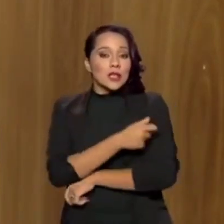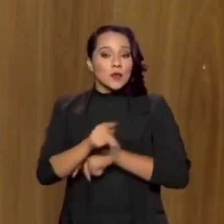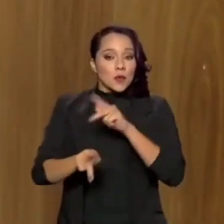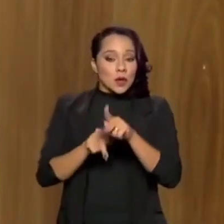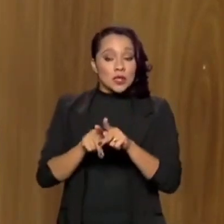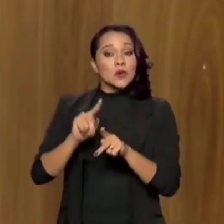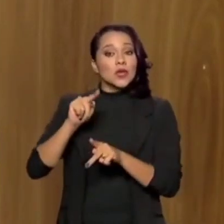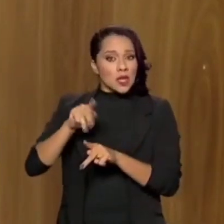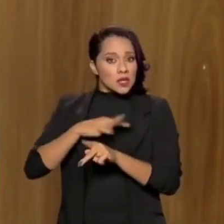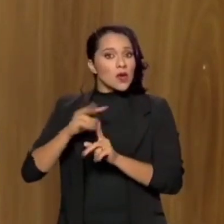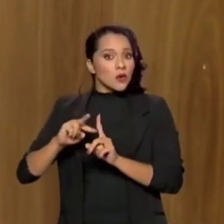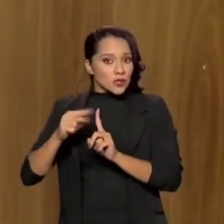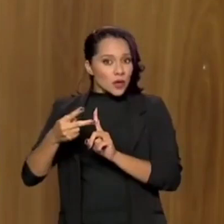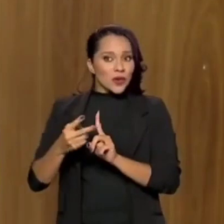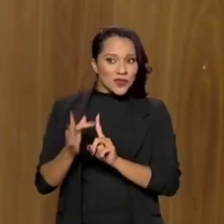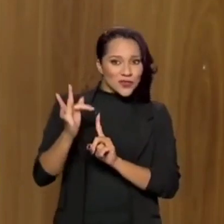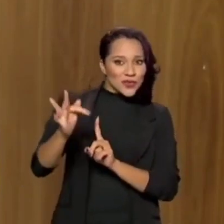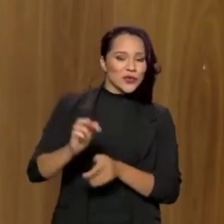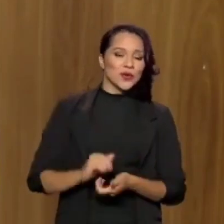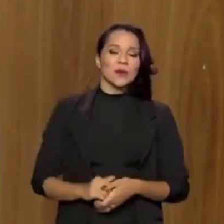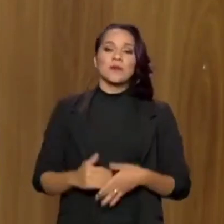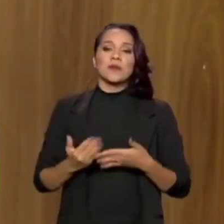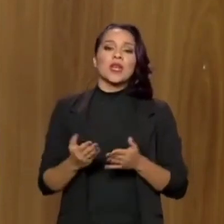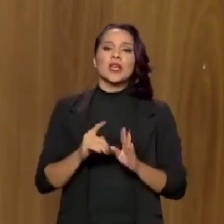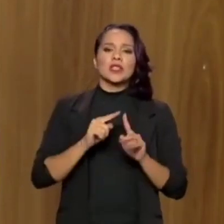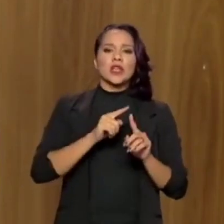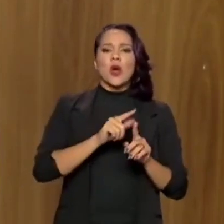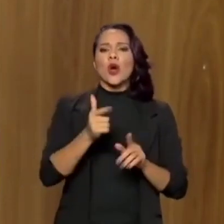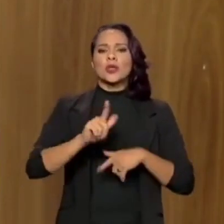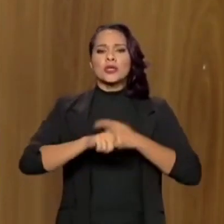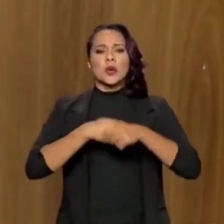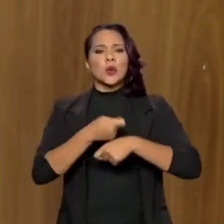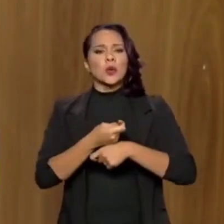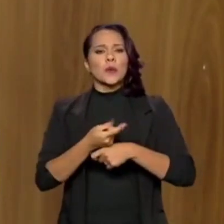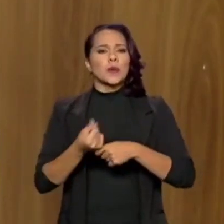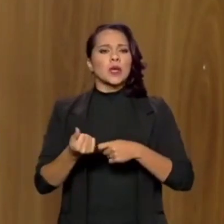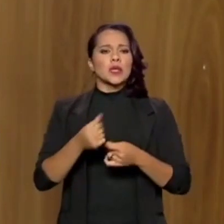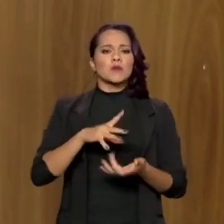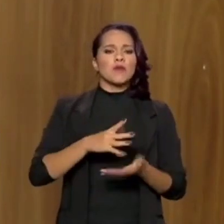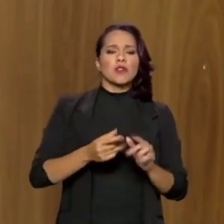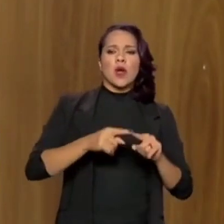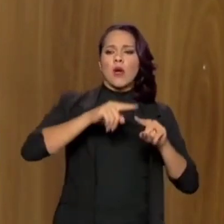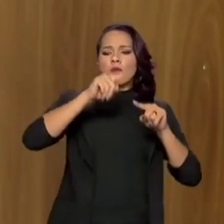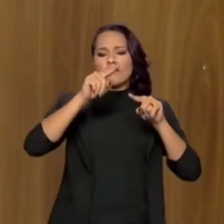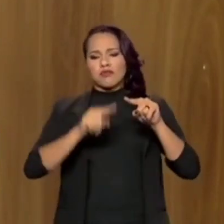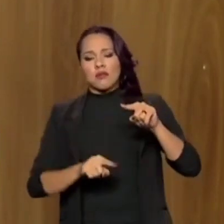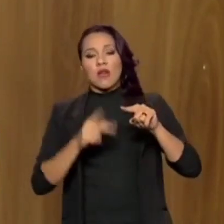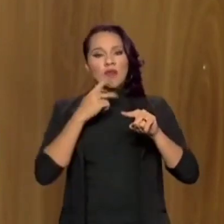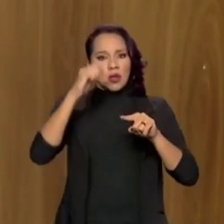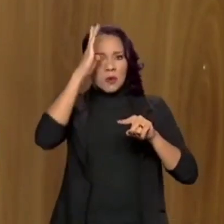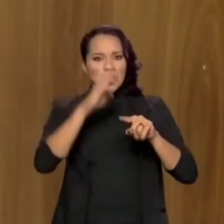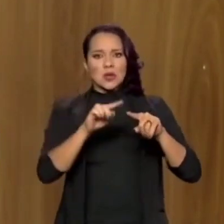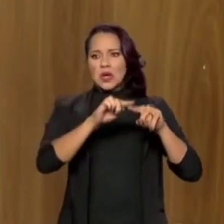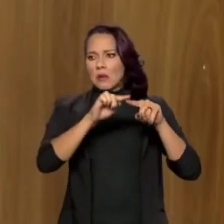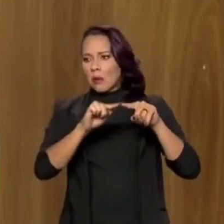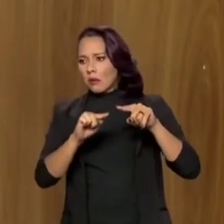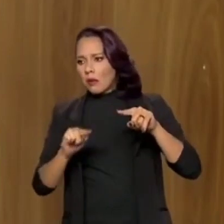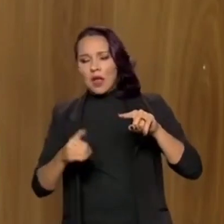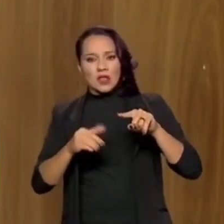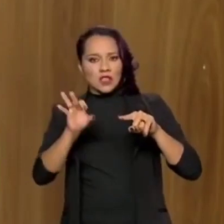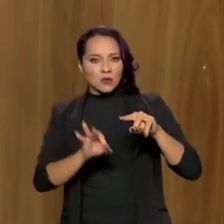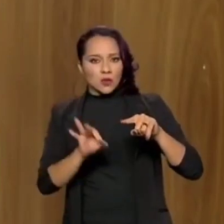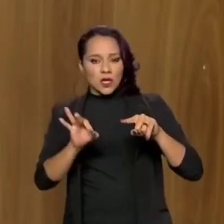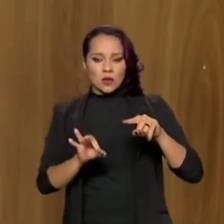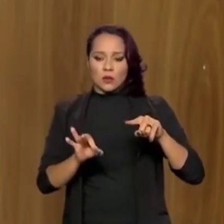efeito. E nós caímos muito menos do que as outras economias, né? Diziam que o Brasil ia cair 10%, na